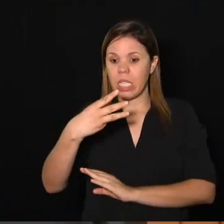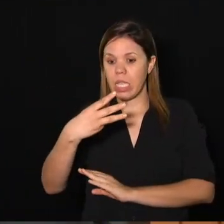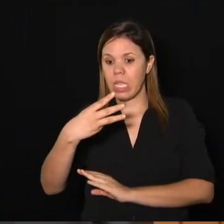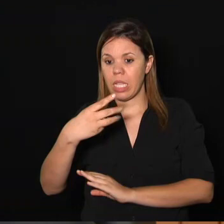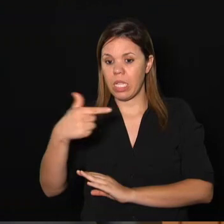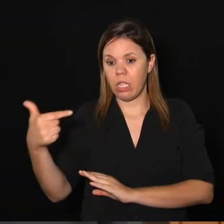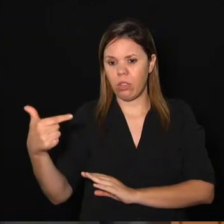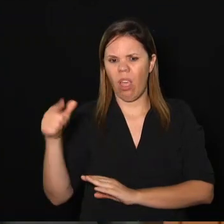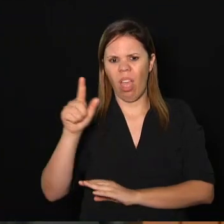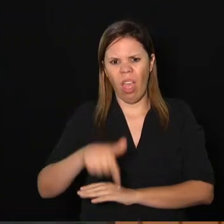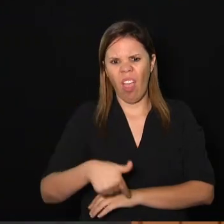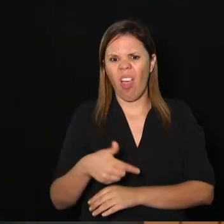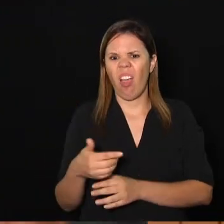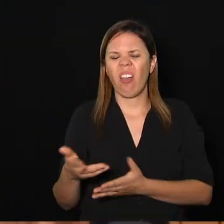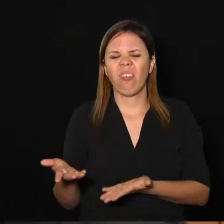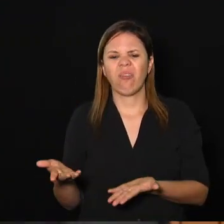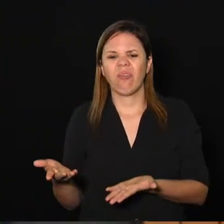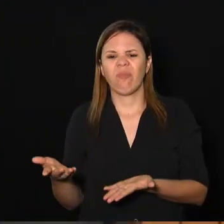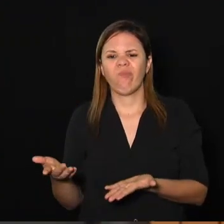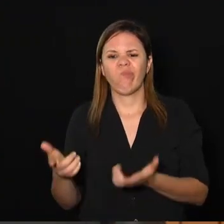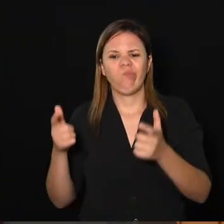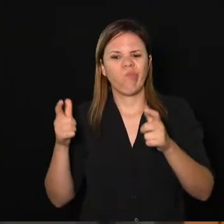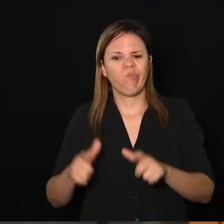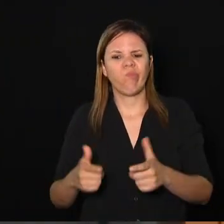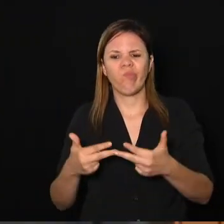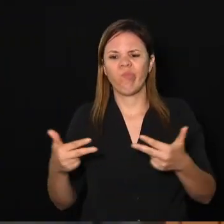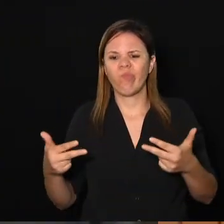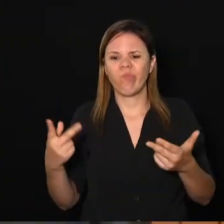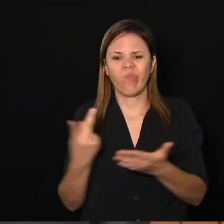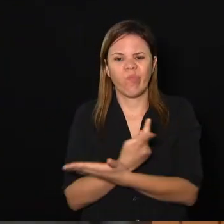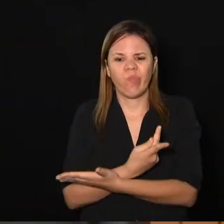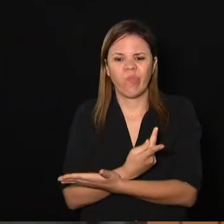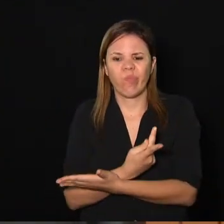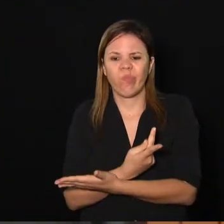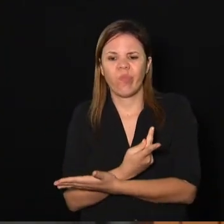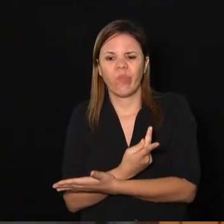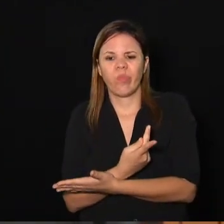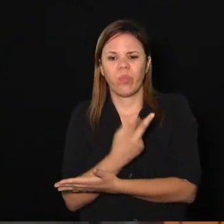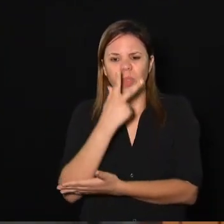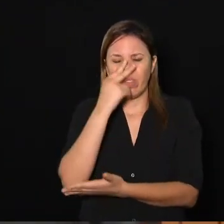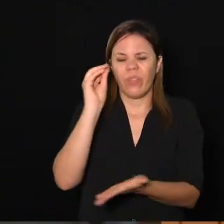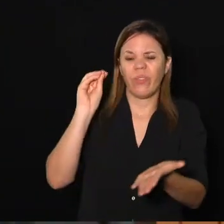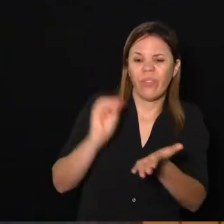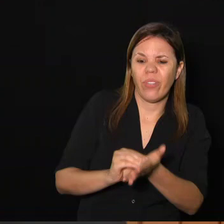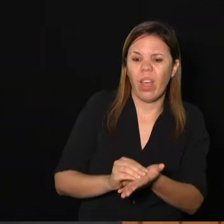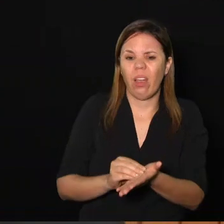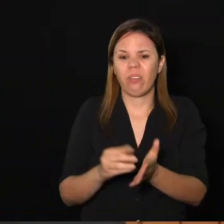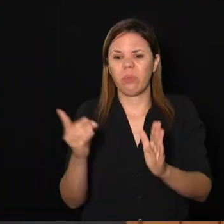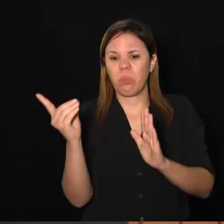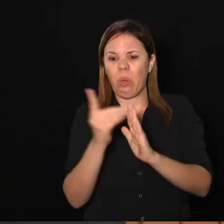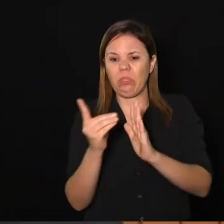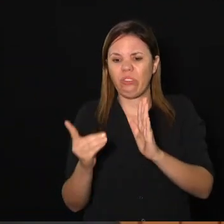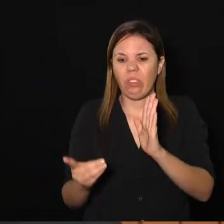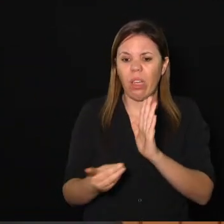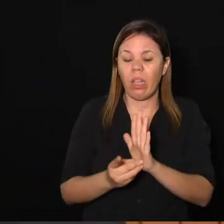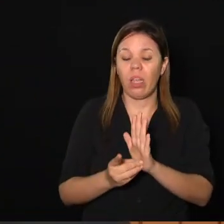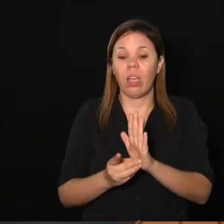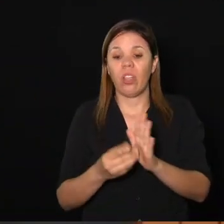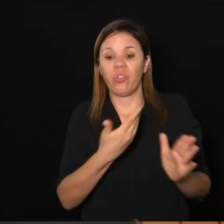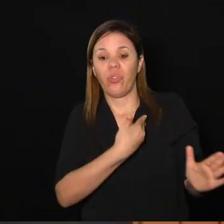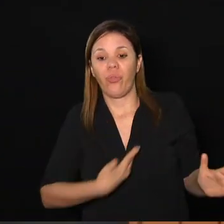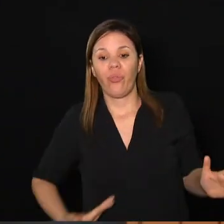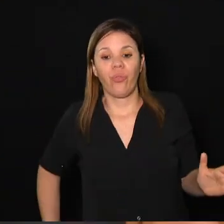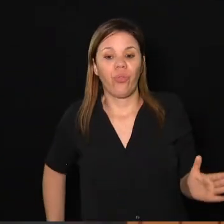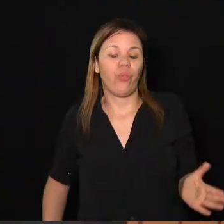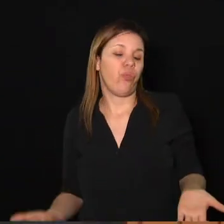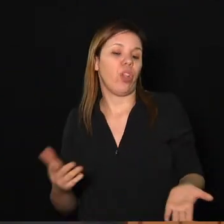caminho de jumento já até falei isso aqui na tribuna é um verdadeiro caminho de jumento tem muitos decretos que hoje o governo está mudando